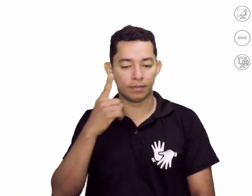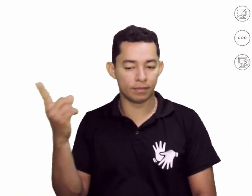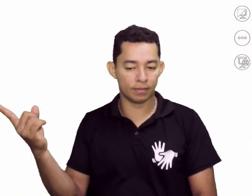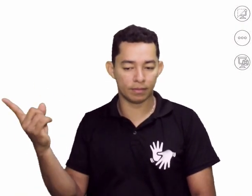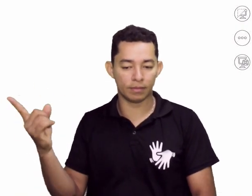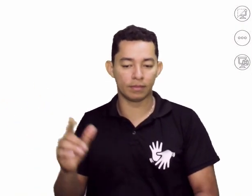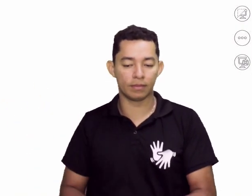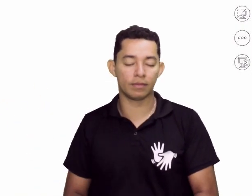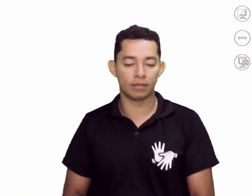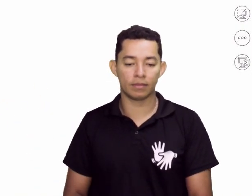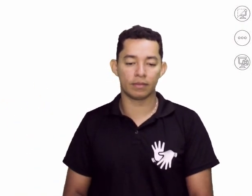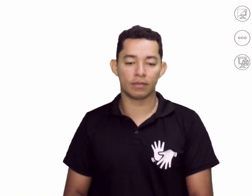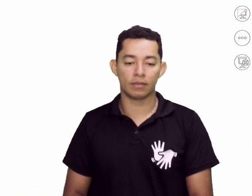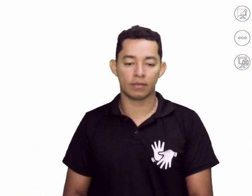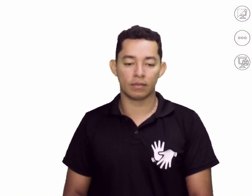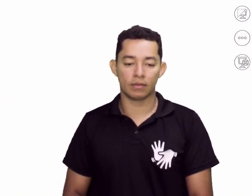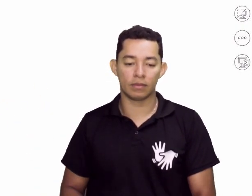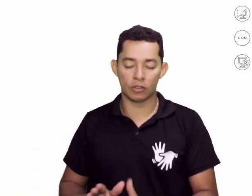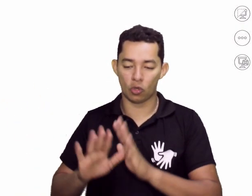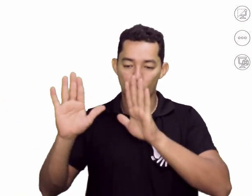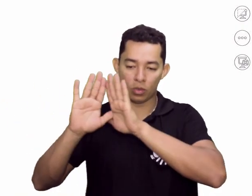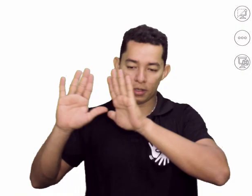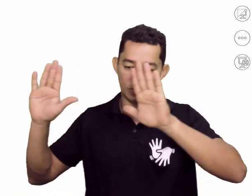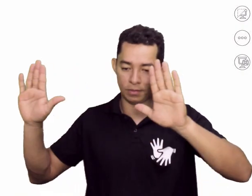Diante de um mural